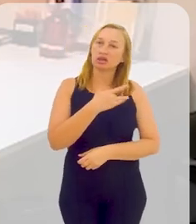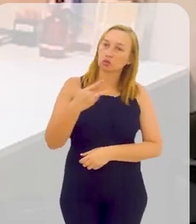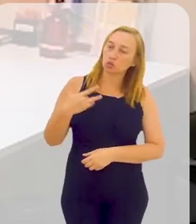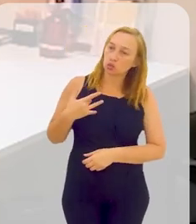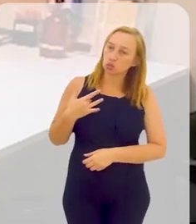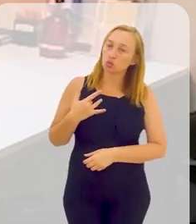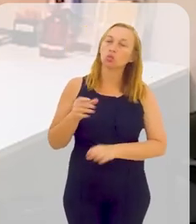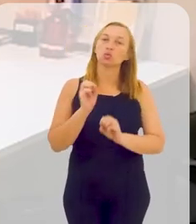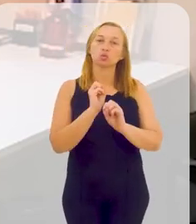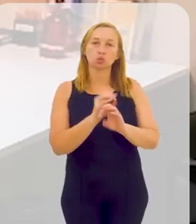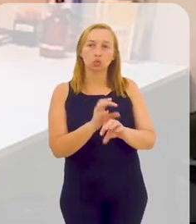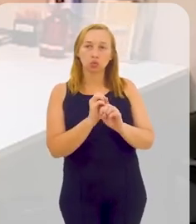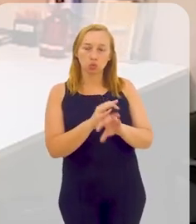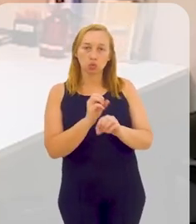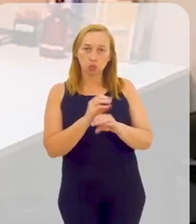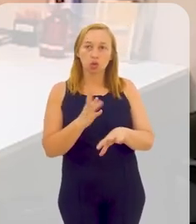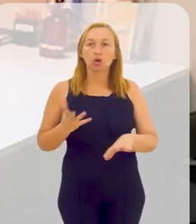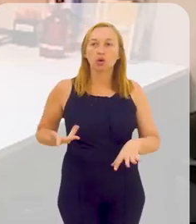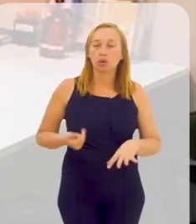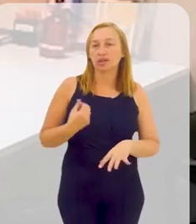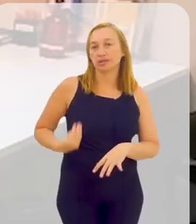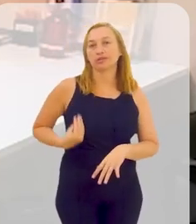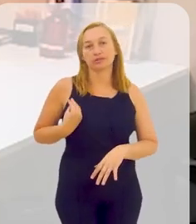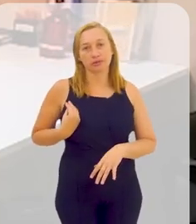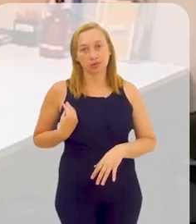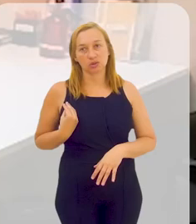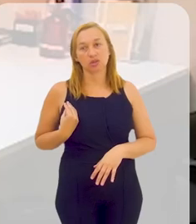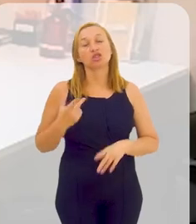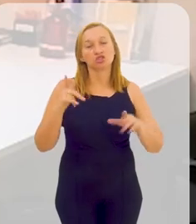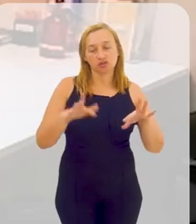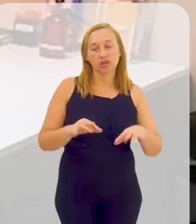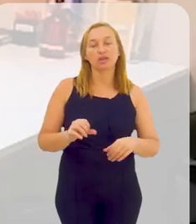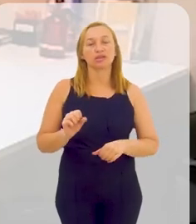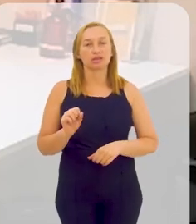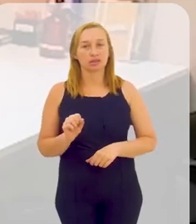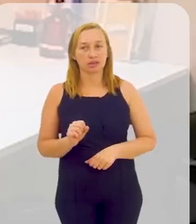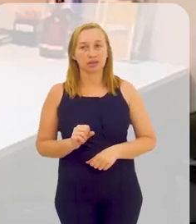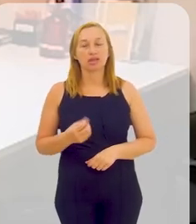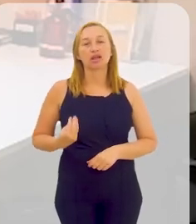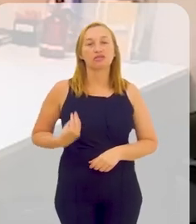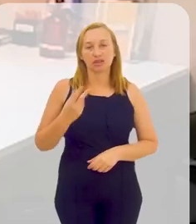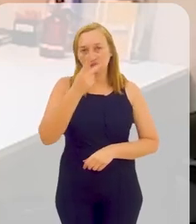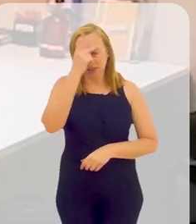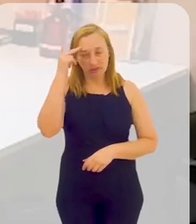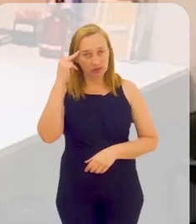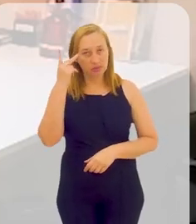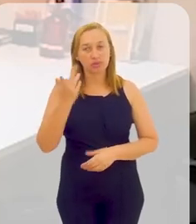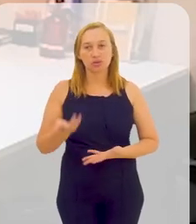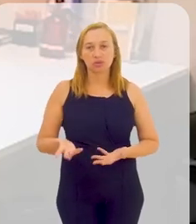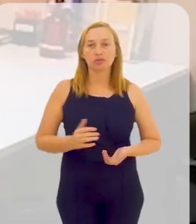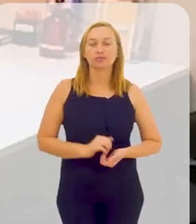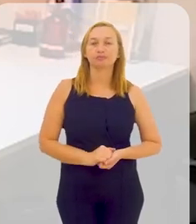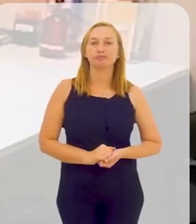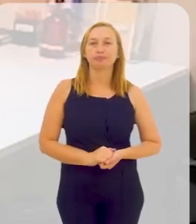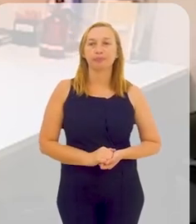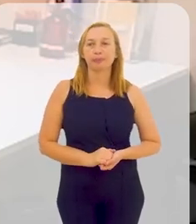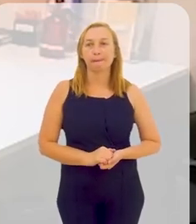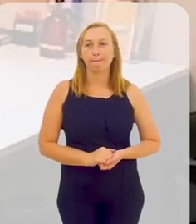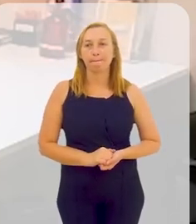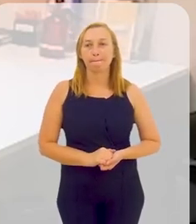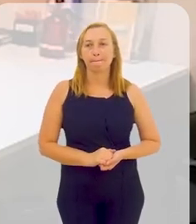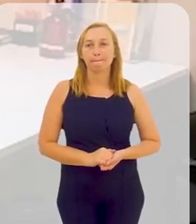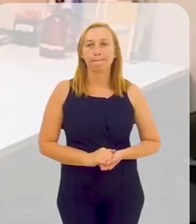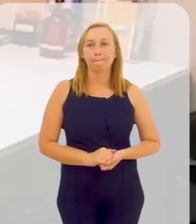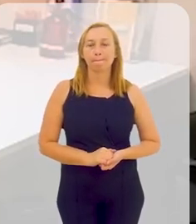em saúde em educação em qualidade de vida isso faz a diferença na vida dessas famílias e dessas